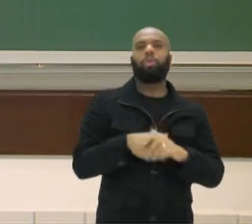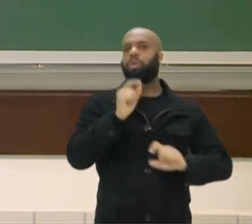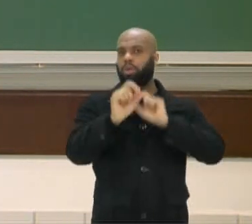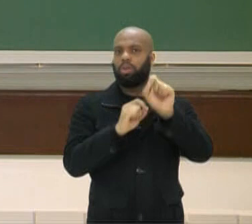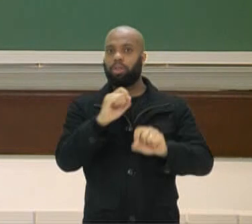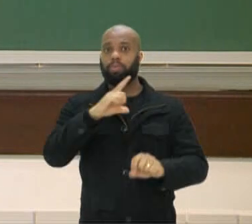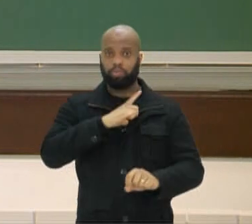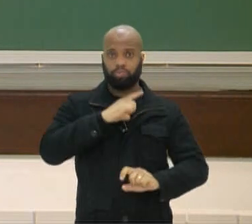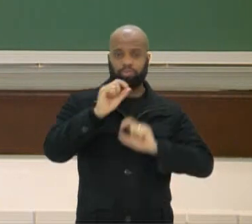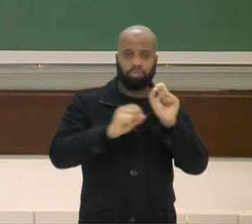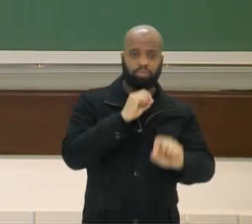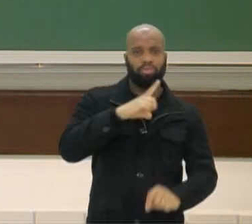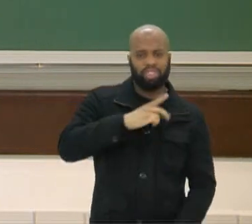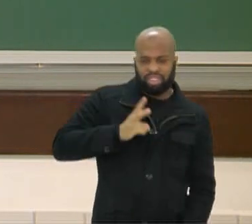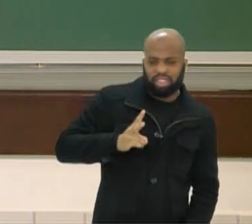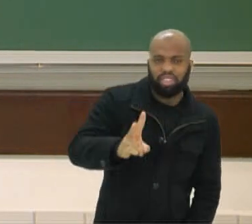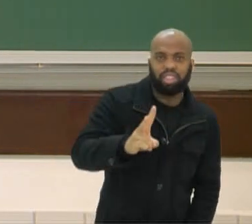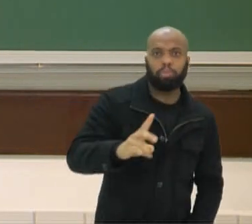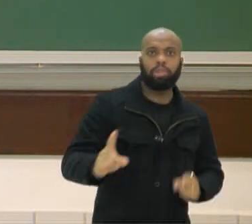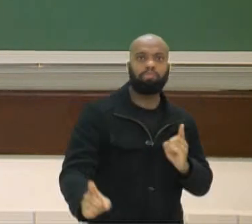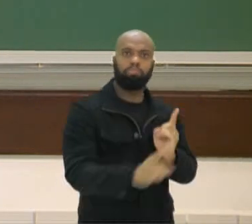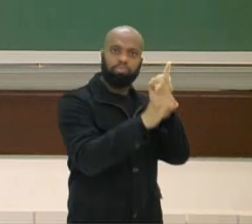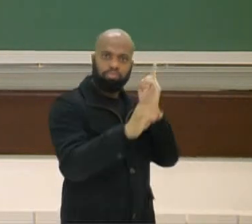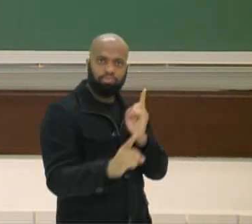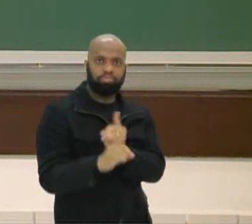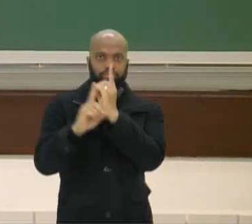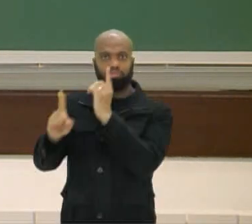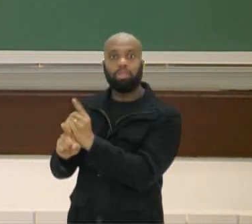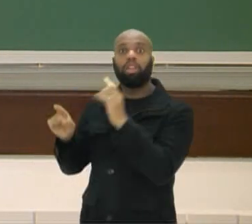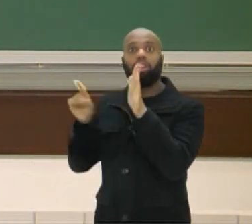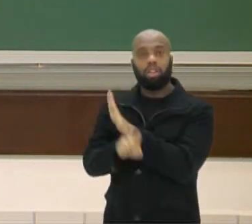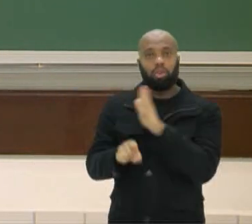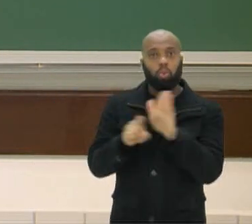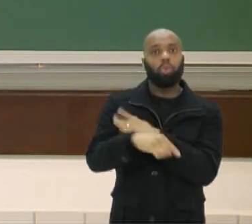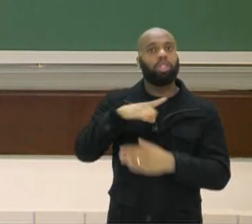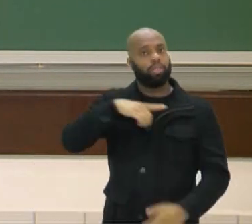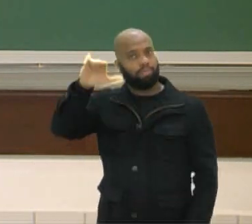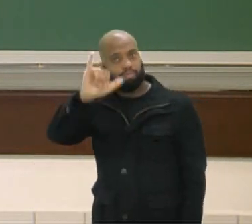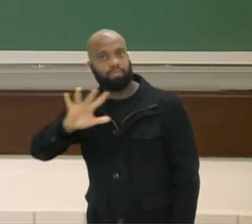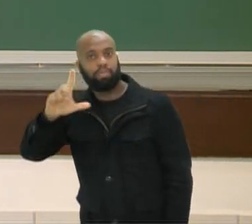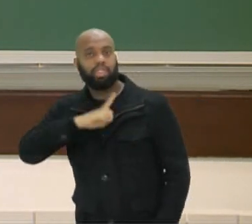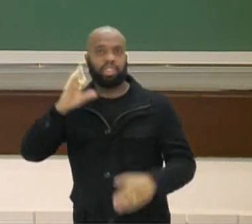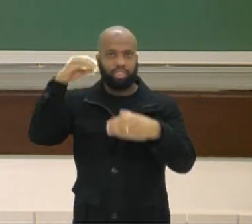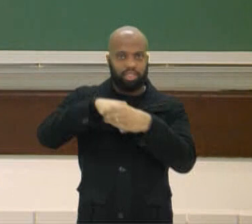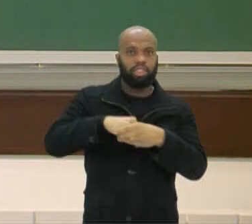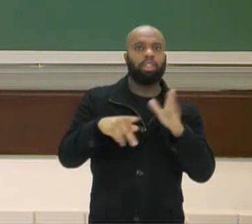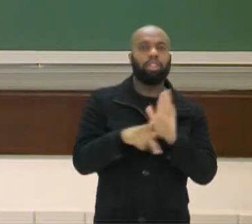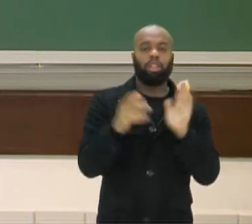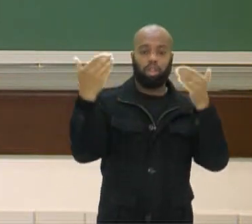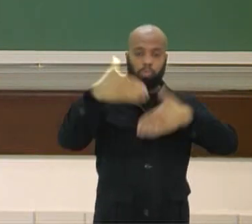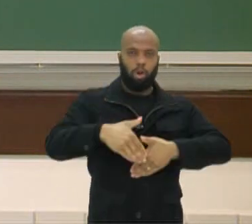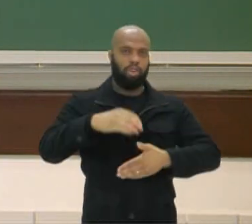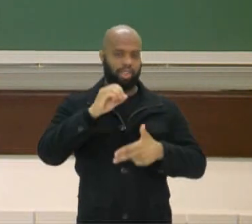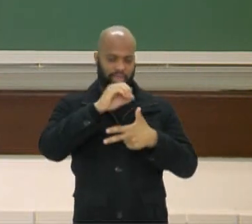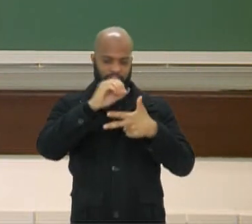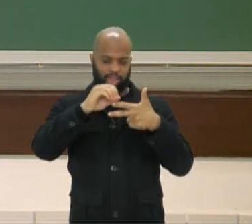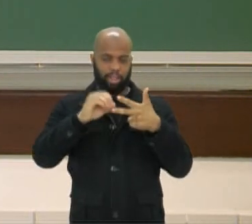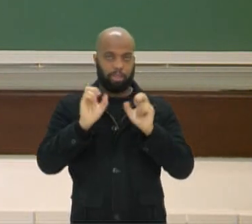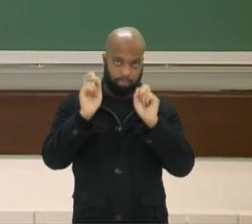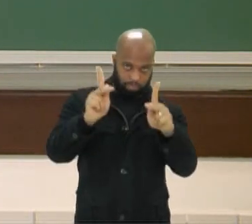tem sido muito mais comum a gente encontrar esse tipo de questão com imagens dentro das provas do Enem, tá